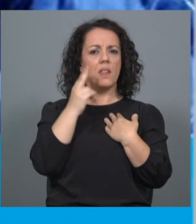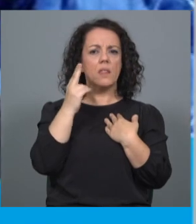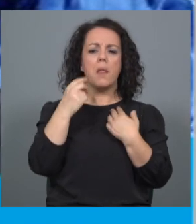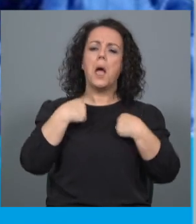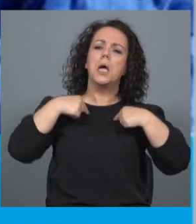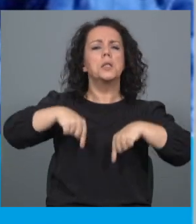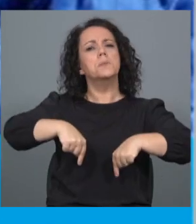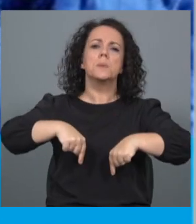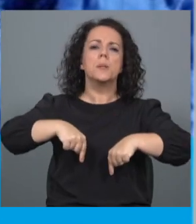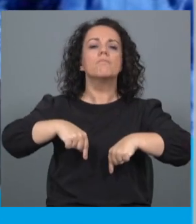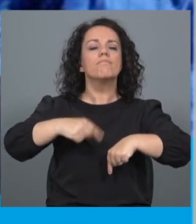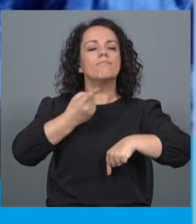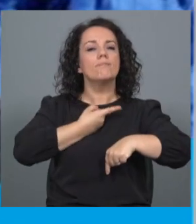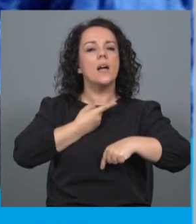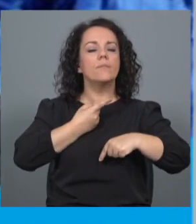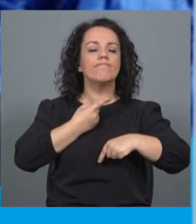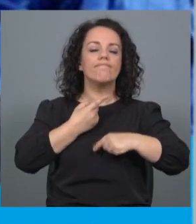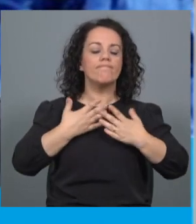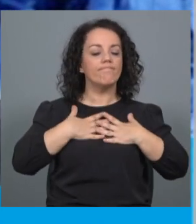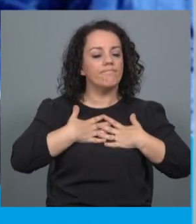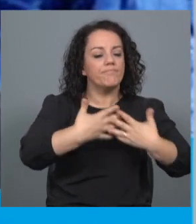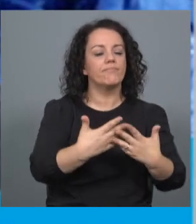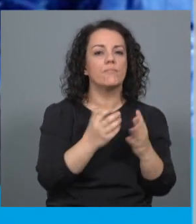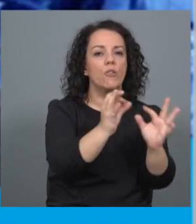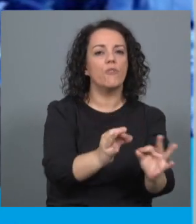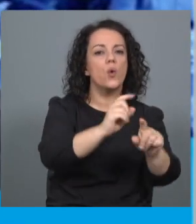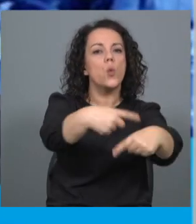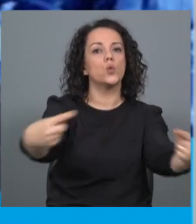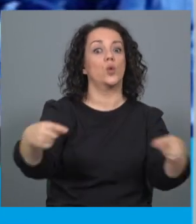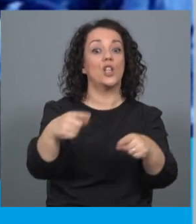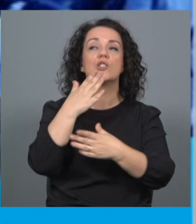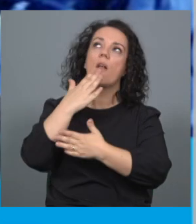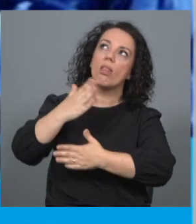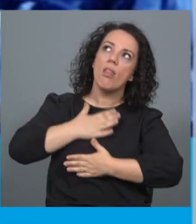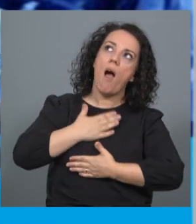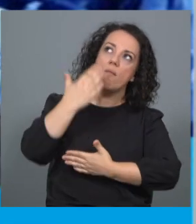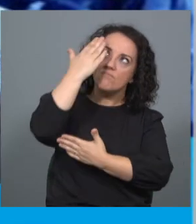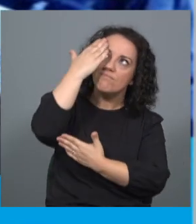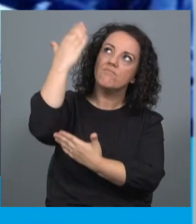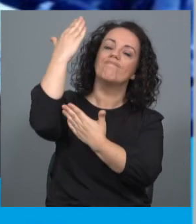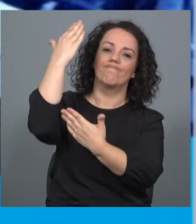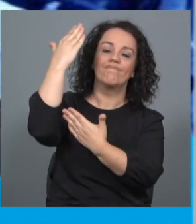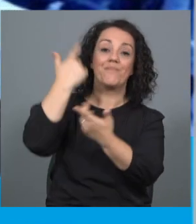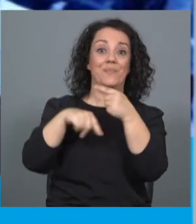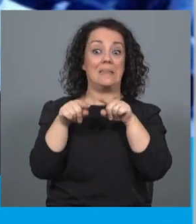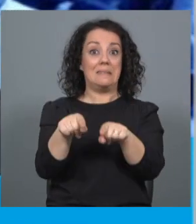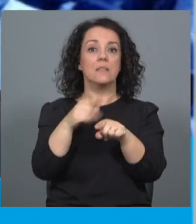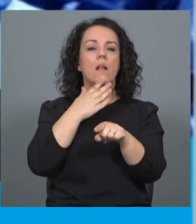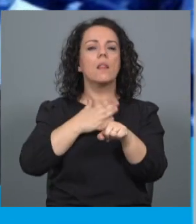próximo. Só assim se faz dom. É uma vida que se faz dom. E nesse contexto, também